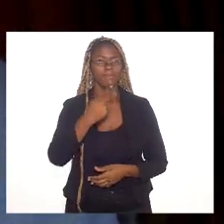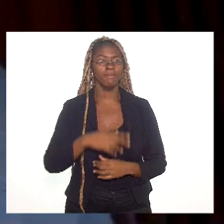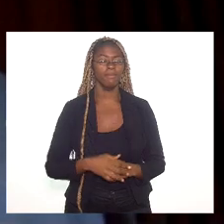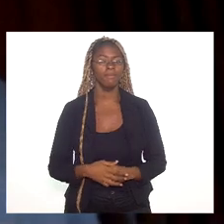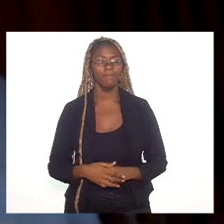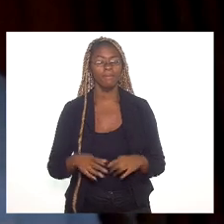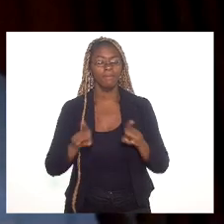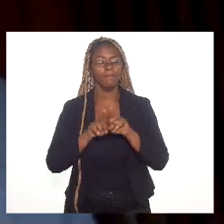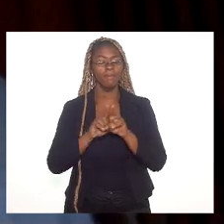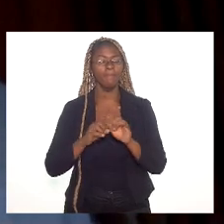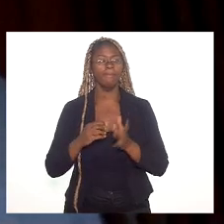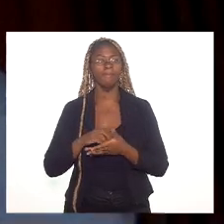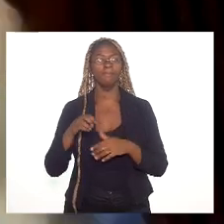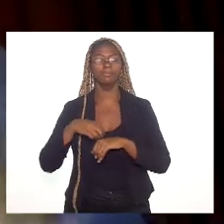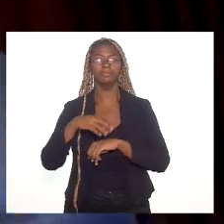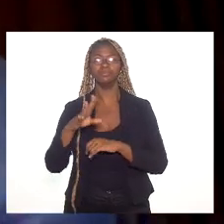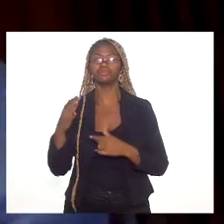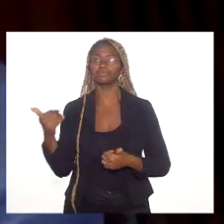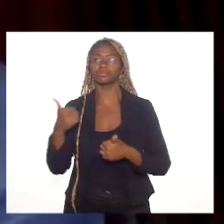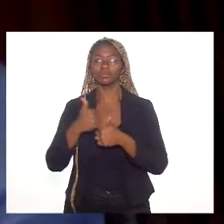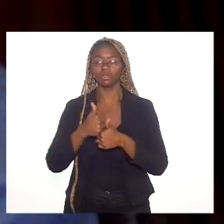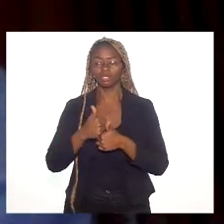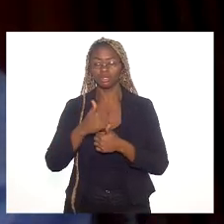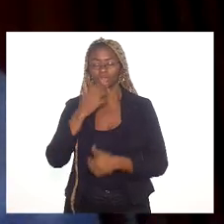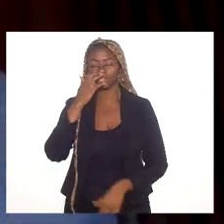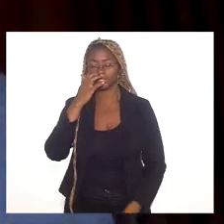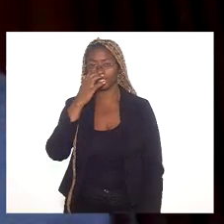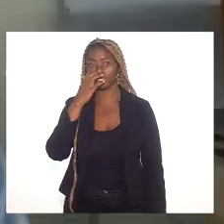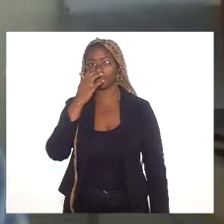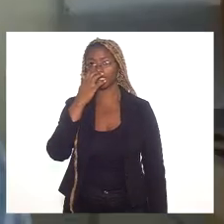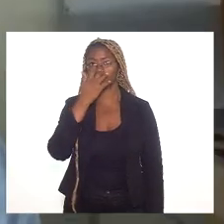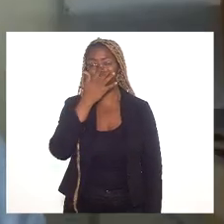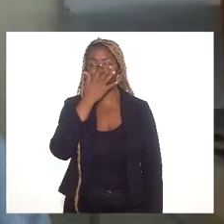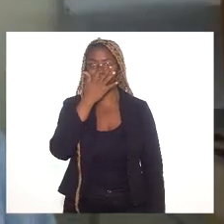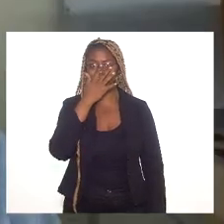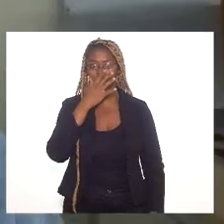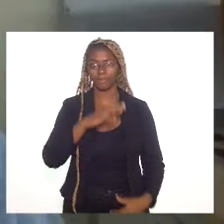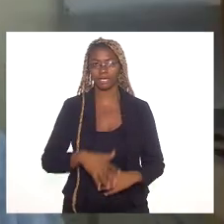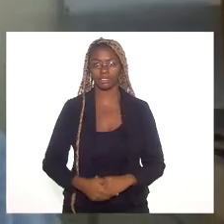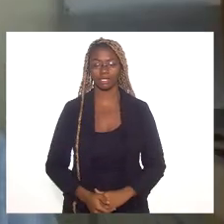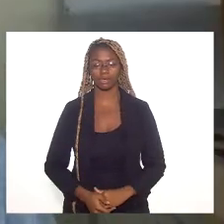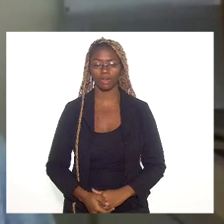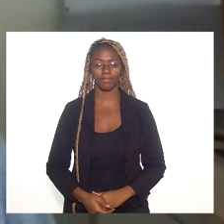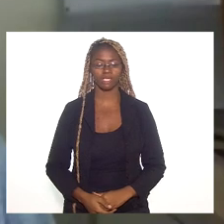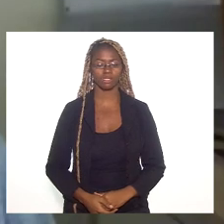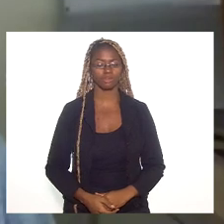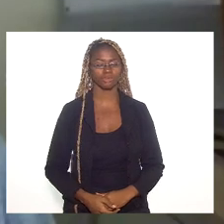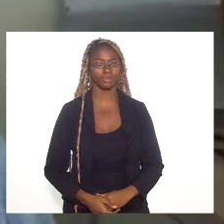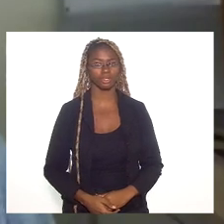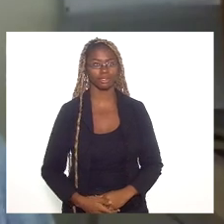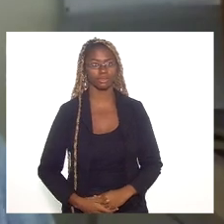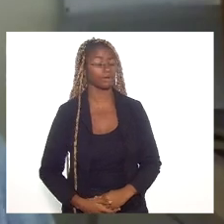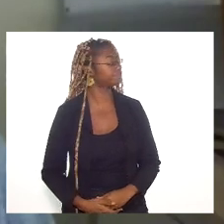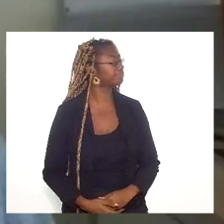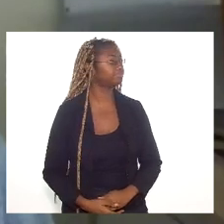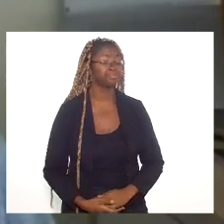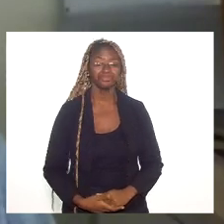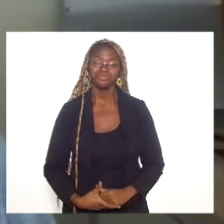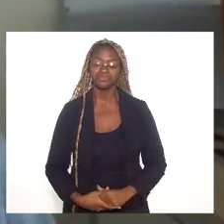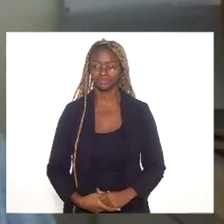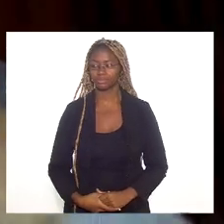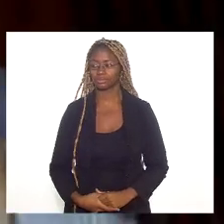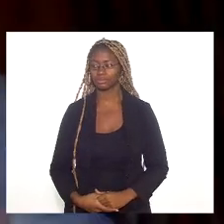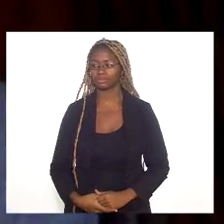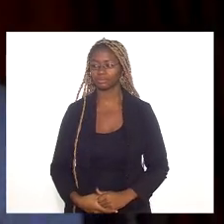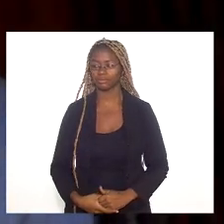inclusive, vou mandar o substitutivo no grupo para todos. Está na proposta de LDO para 2022, viu?